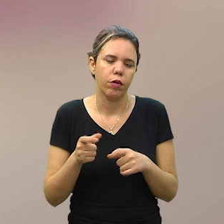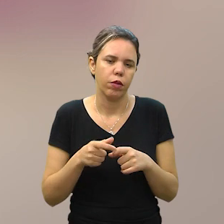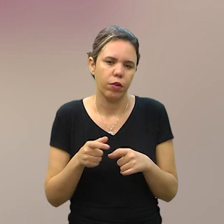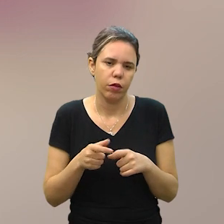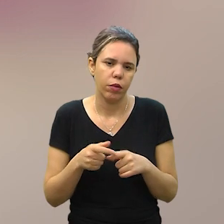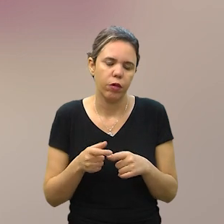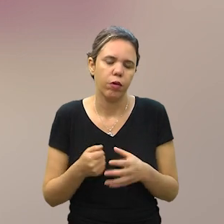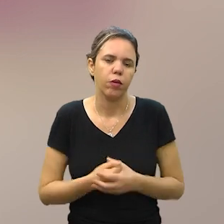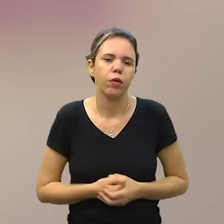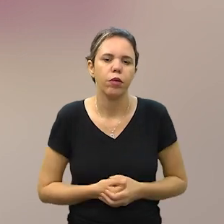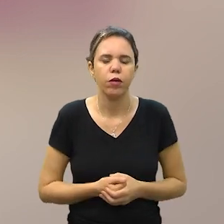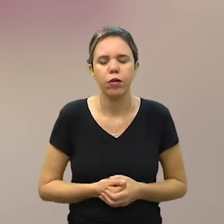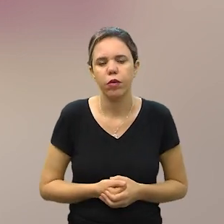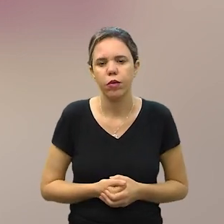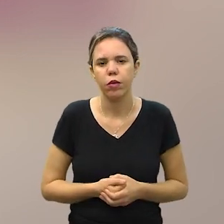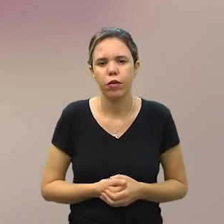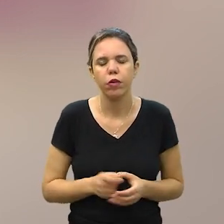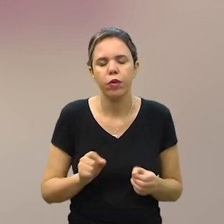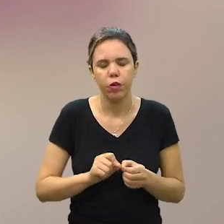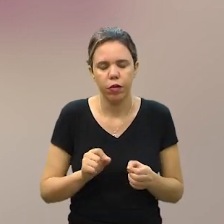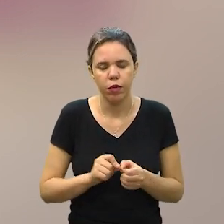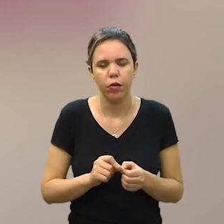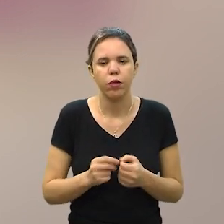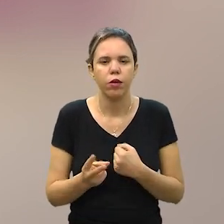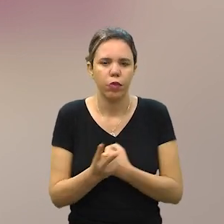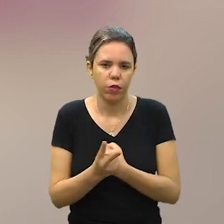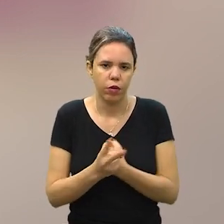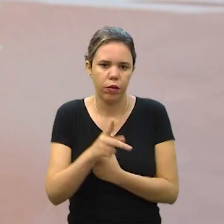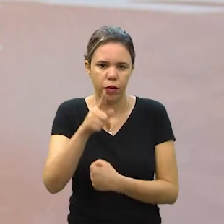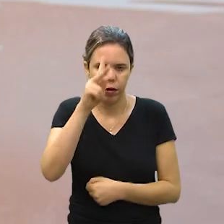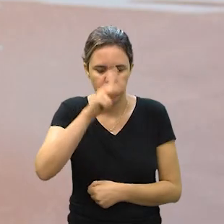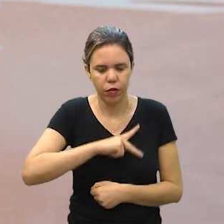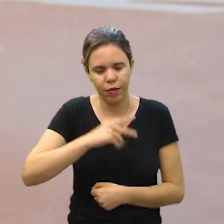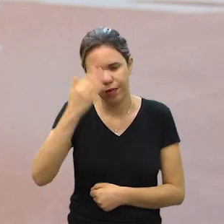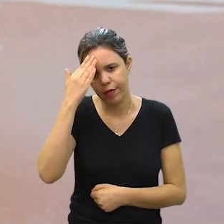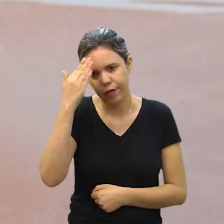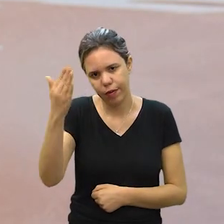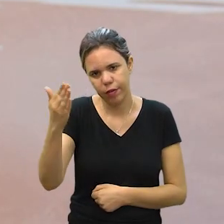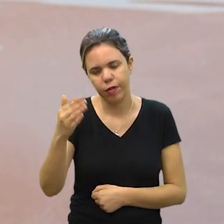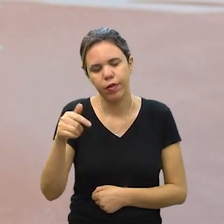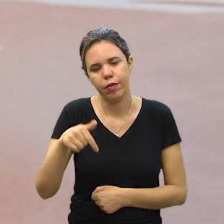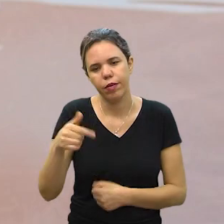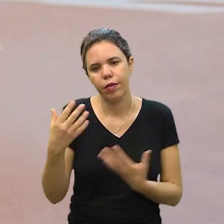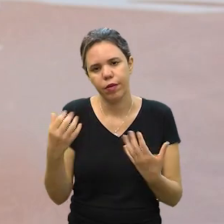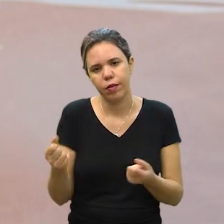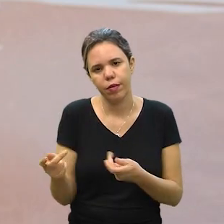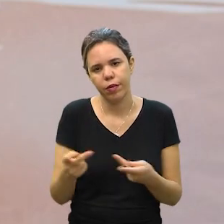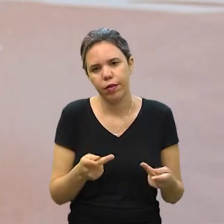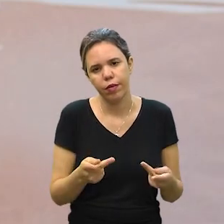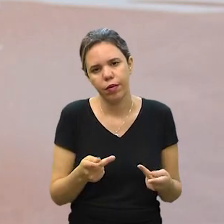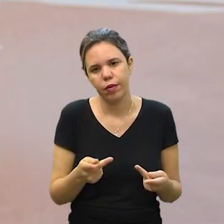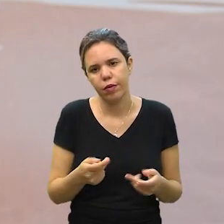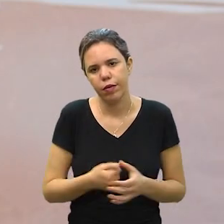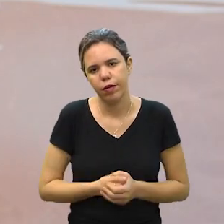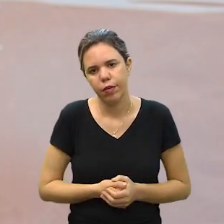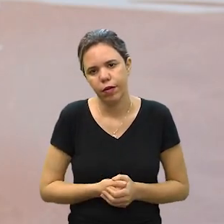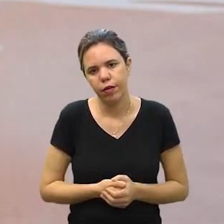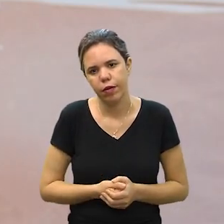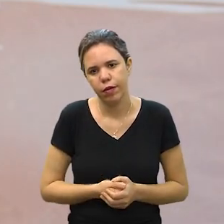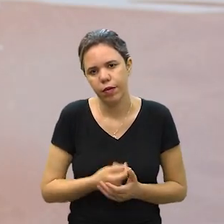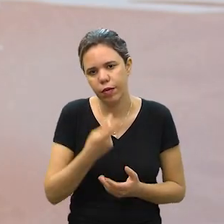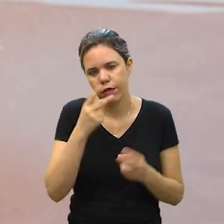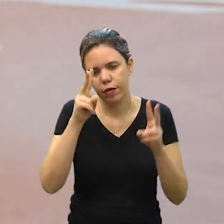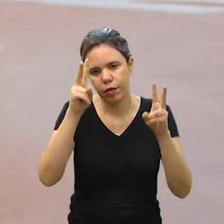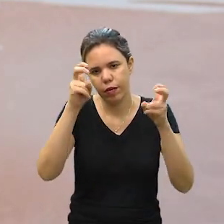procure um médico, mas faça por você. Thelma, muito obrigada, viu, por aceitar o nosso convite